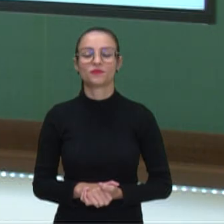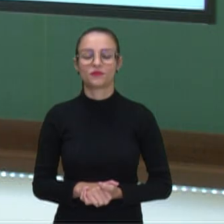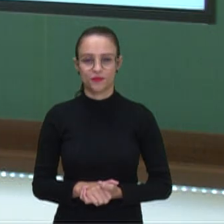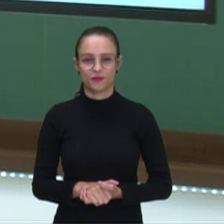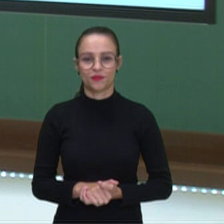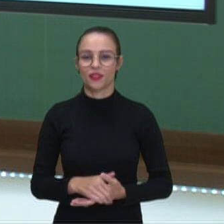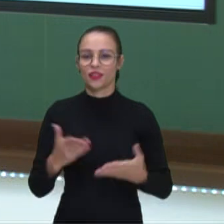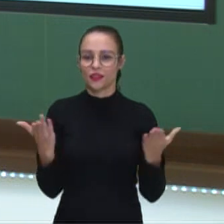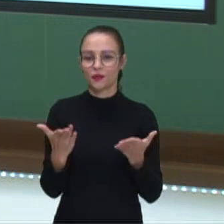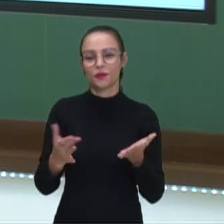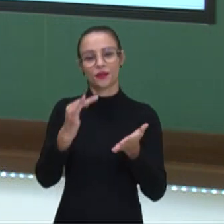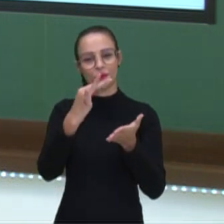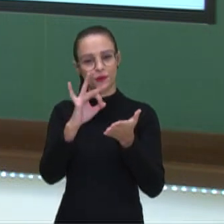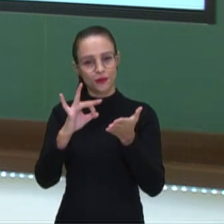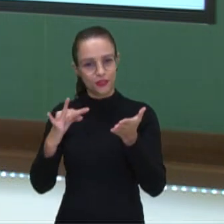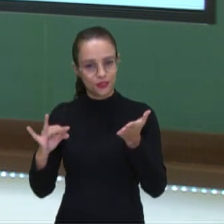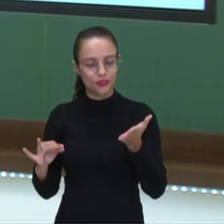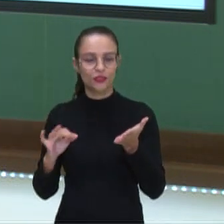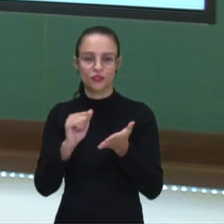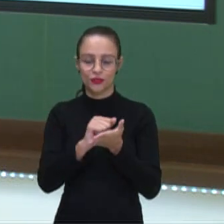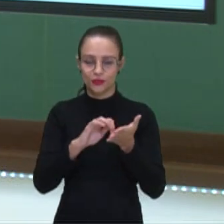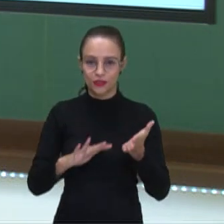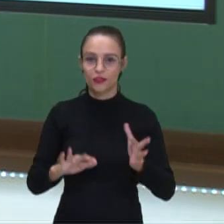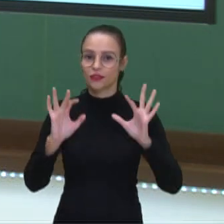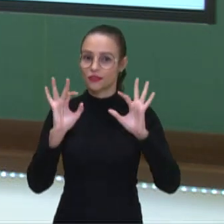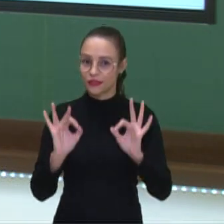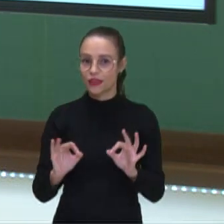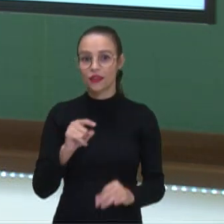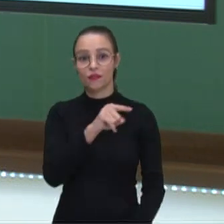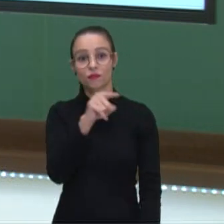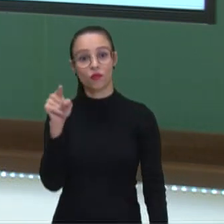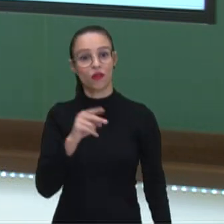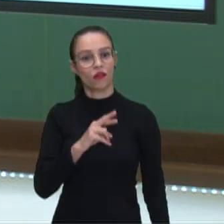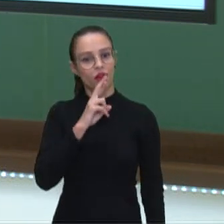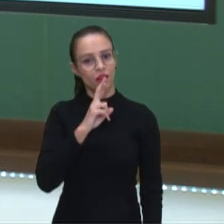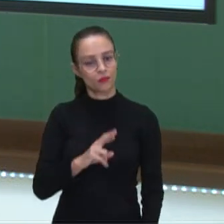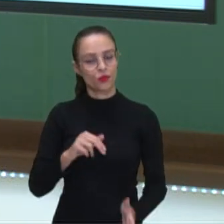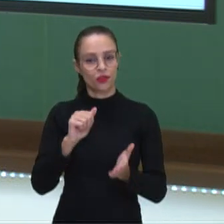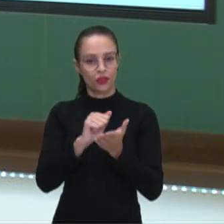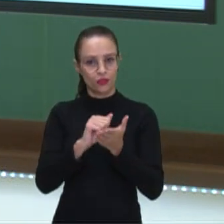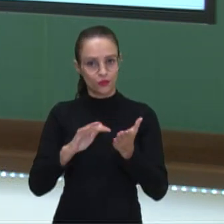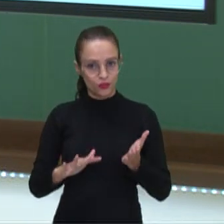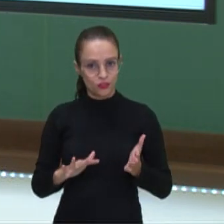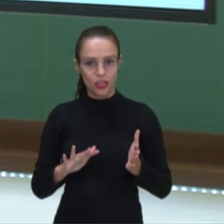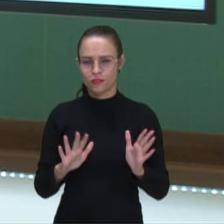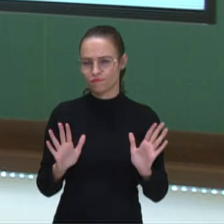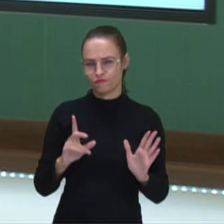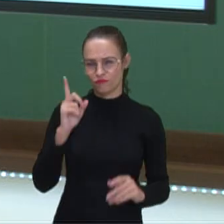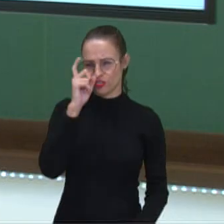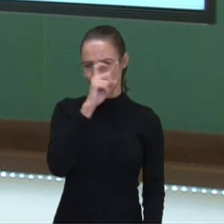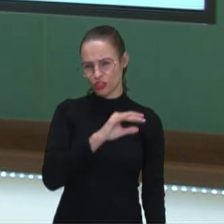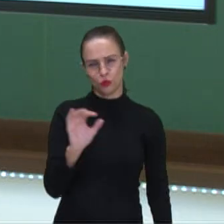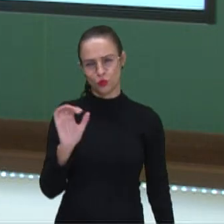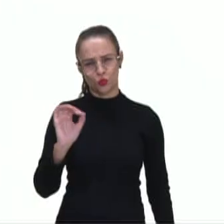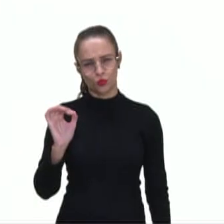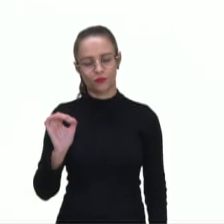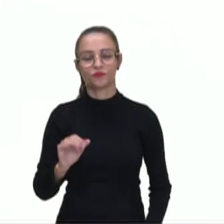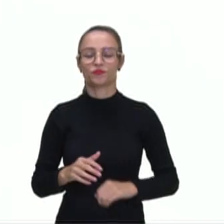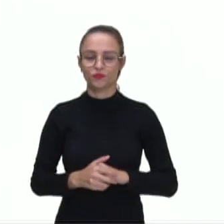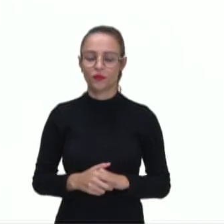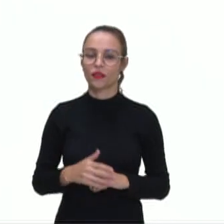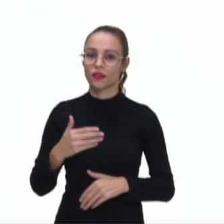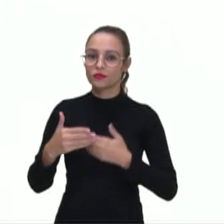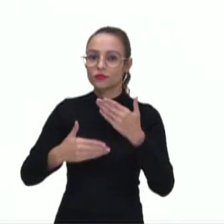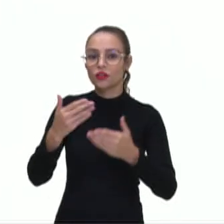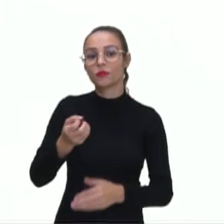Pessoal, vamos então corrigir. Tenho certeza que você respondeu o exercício sem grandes dificuldades. Para desenvolver